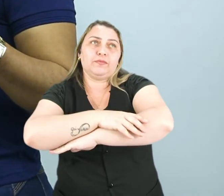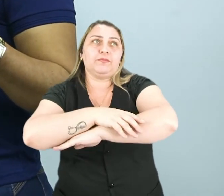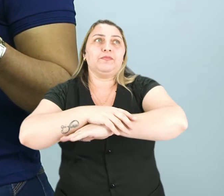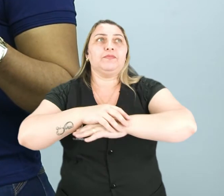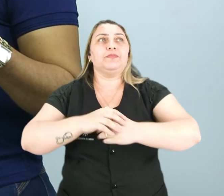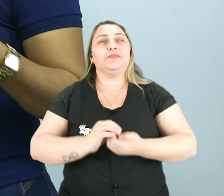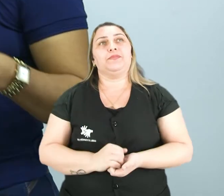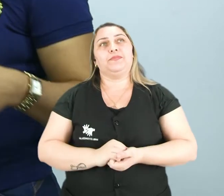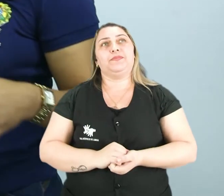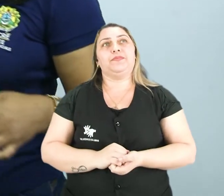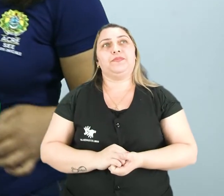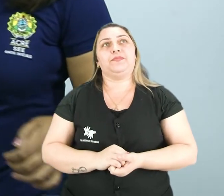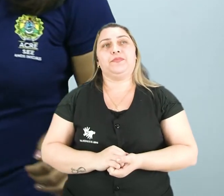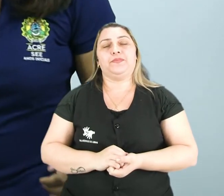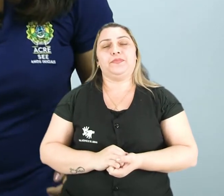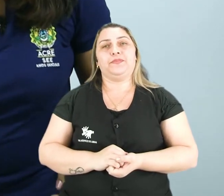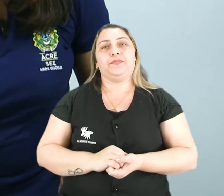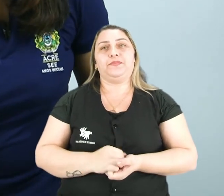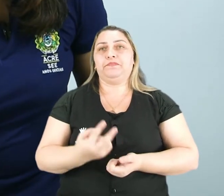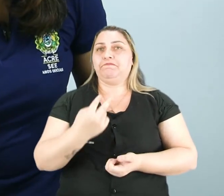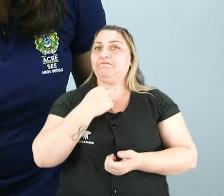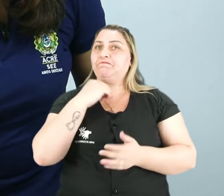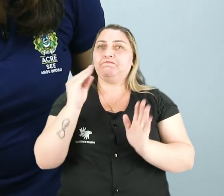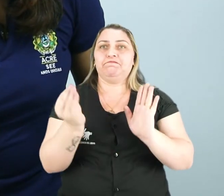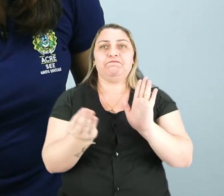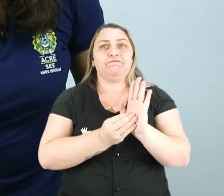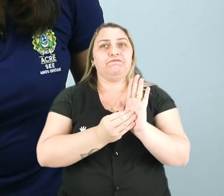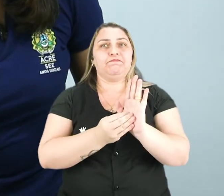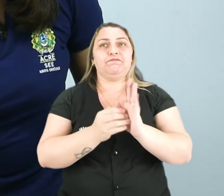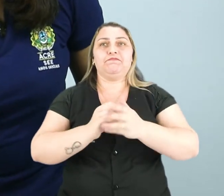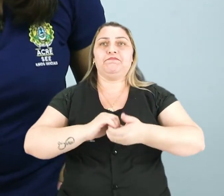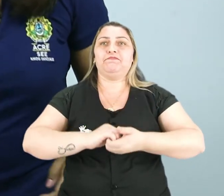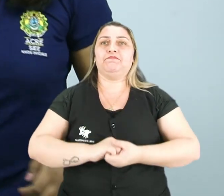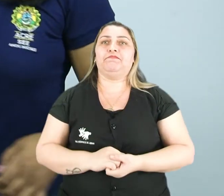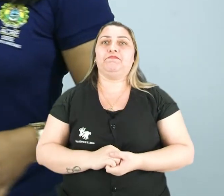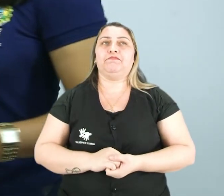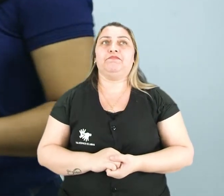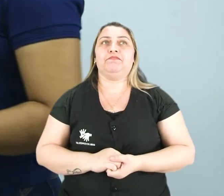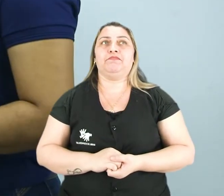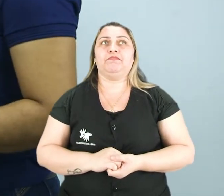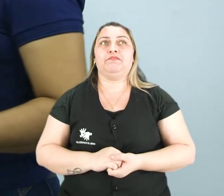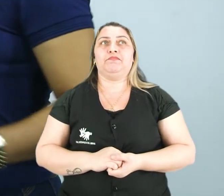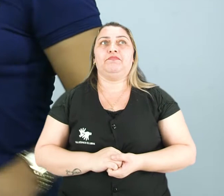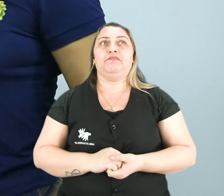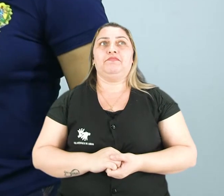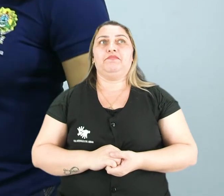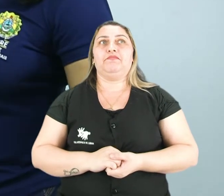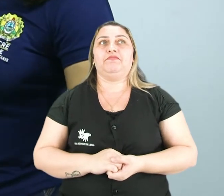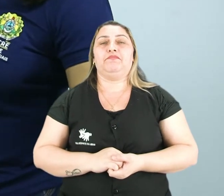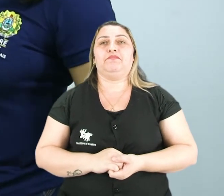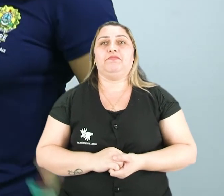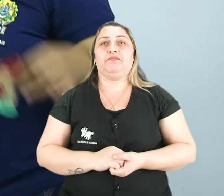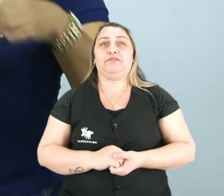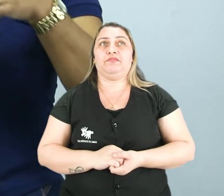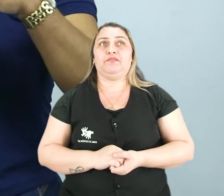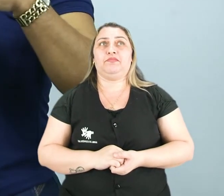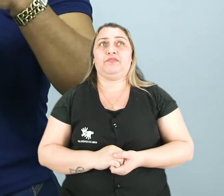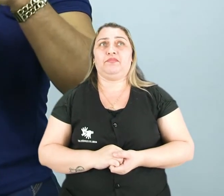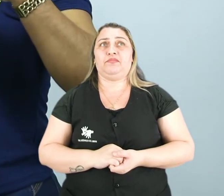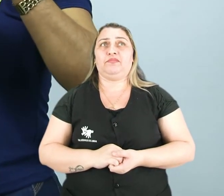Comê-lo, certo? Então, não posso colocar esse sapinho, tá? O que eu posso colocar? Um